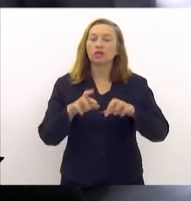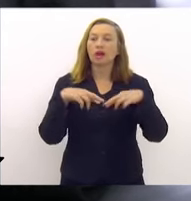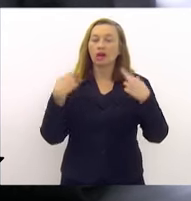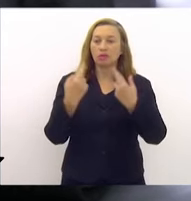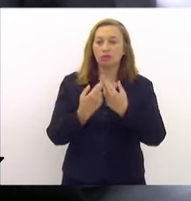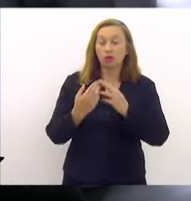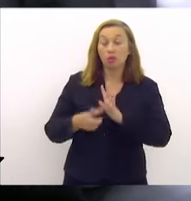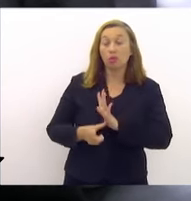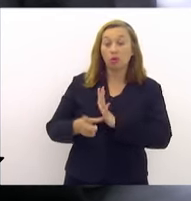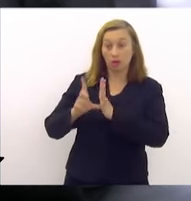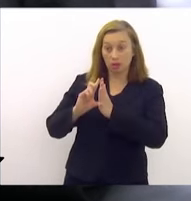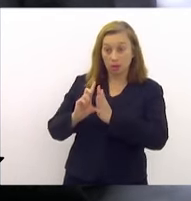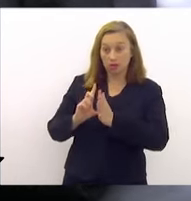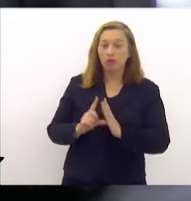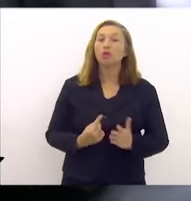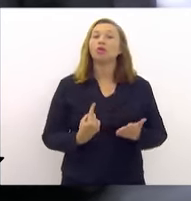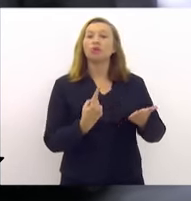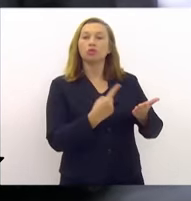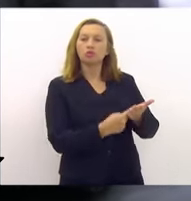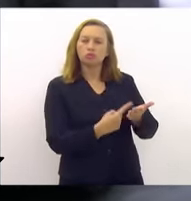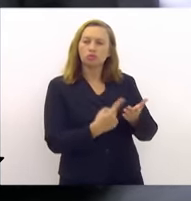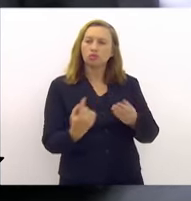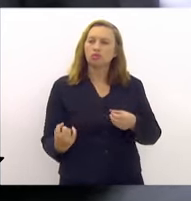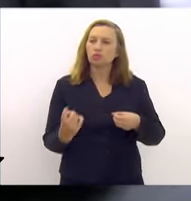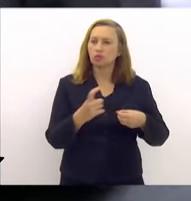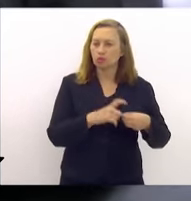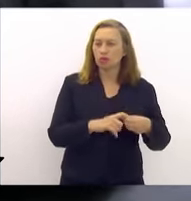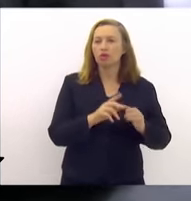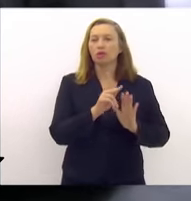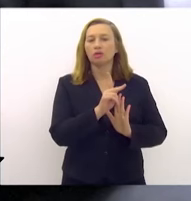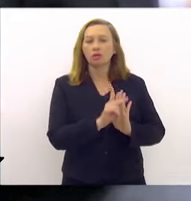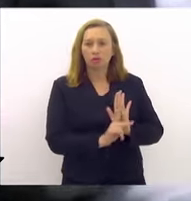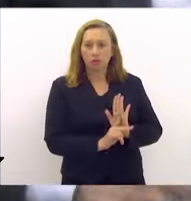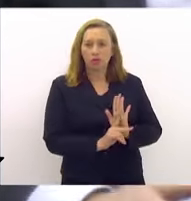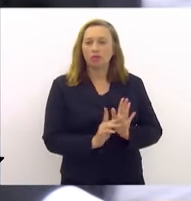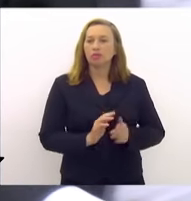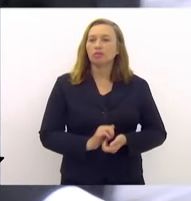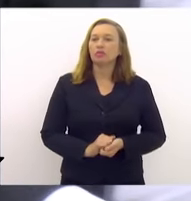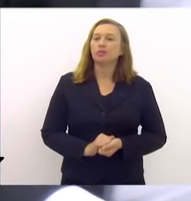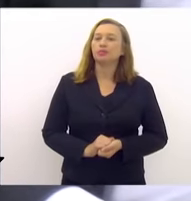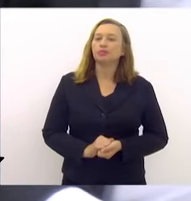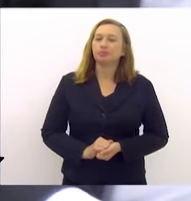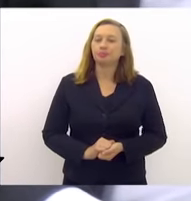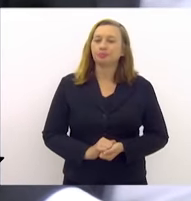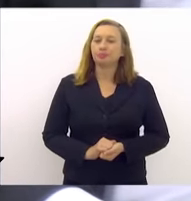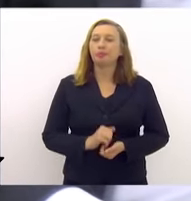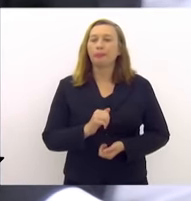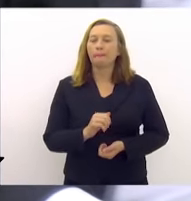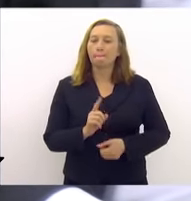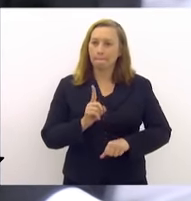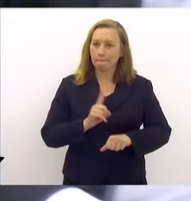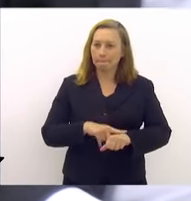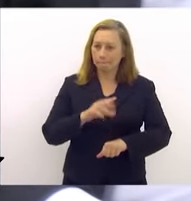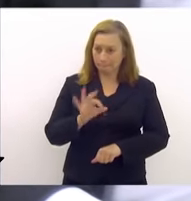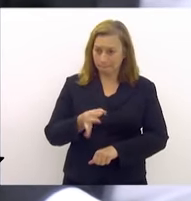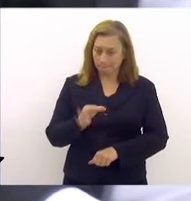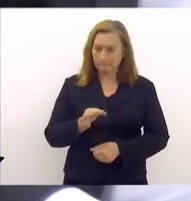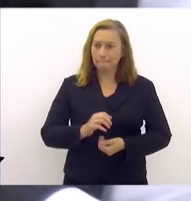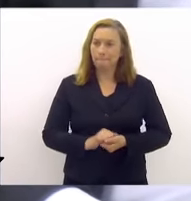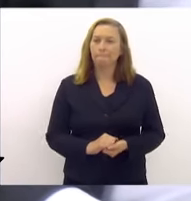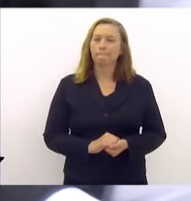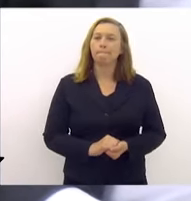conforme compromisso, retornei com o projeto, né, em tempo para essa